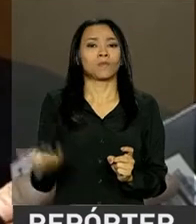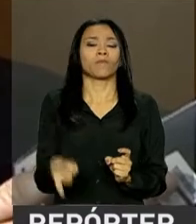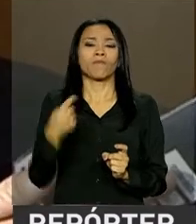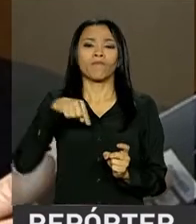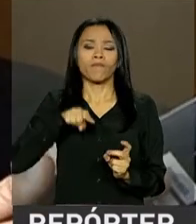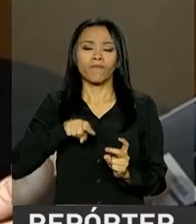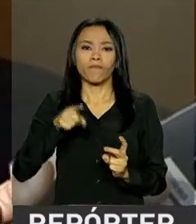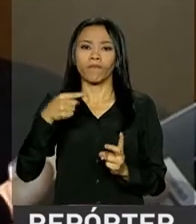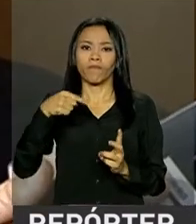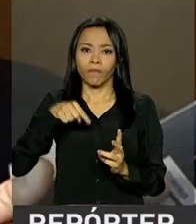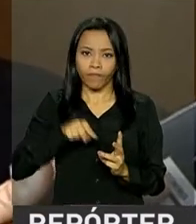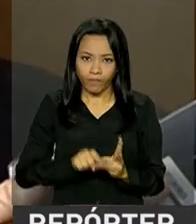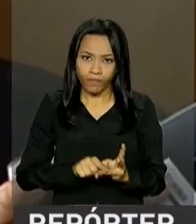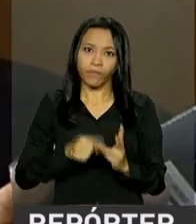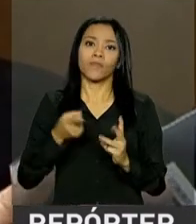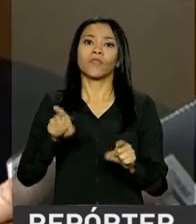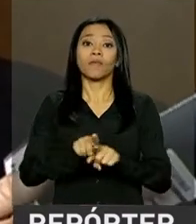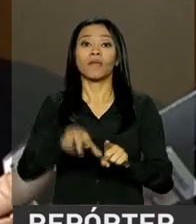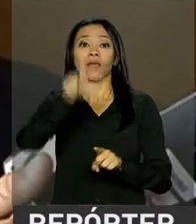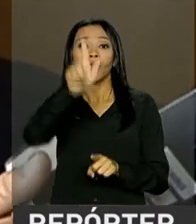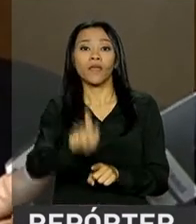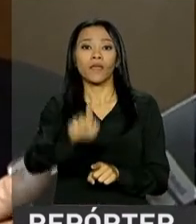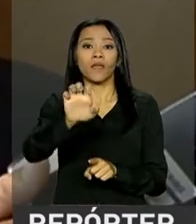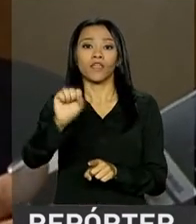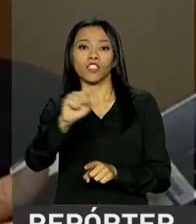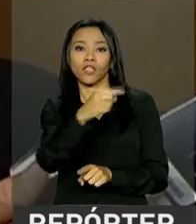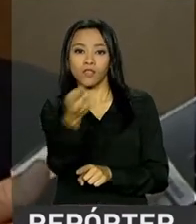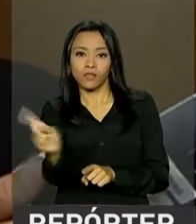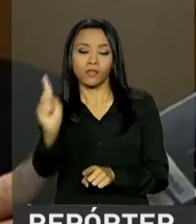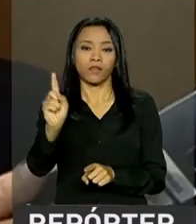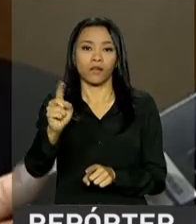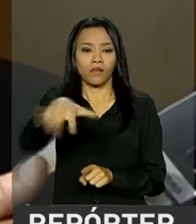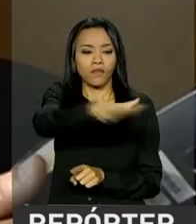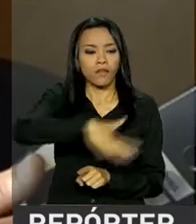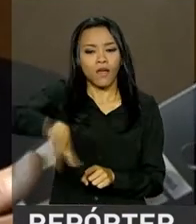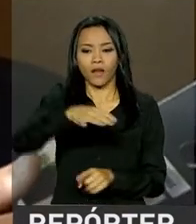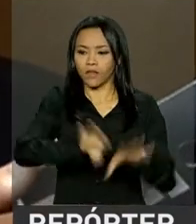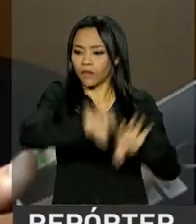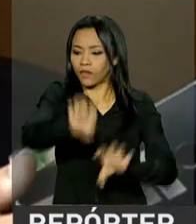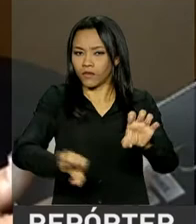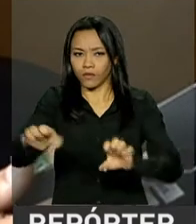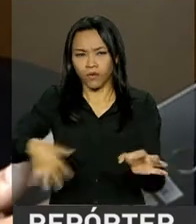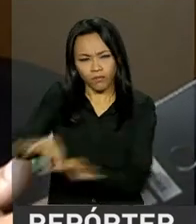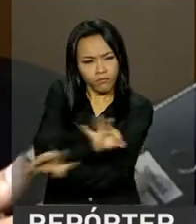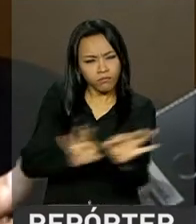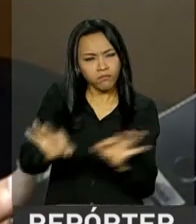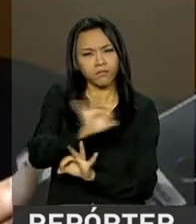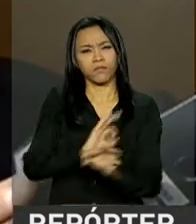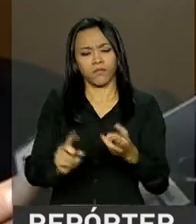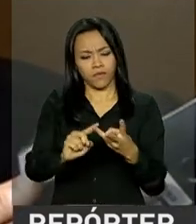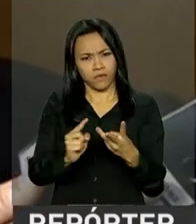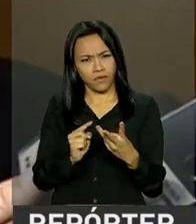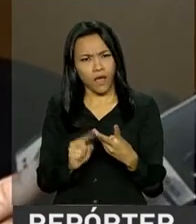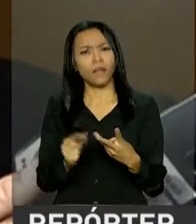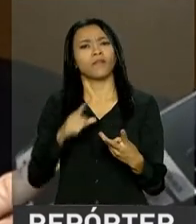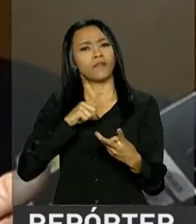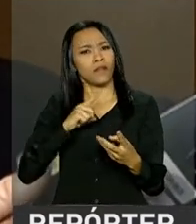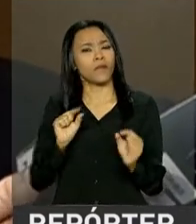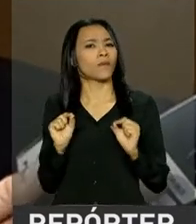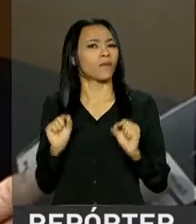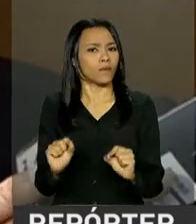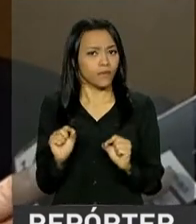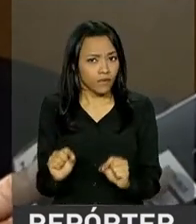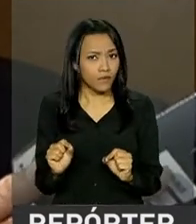melhora a gestão dos investimentos na infraestrutura. E você tem um efeito secundário que